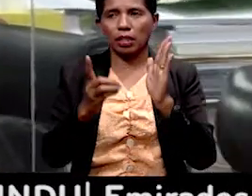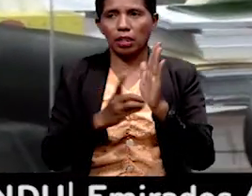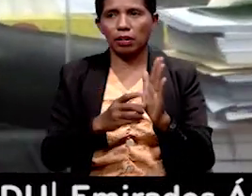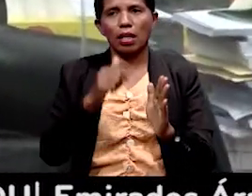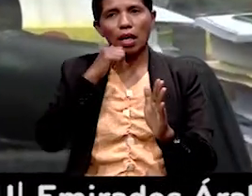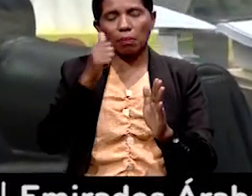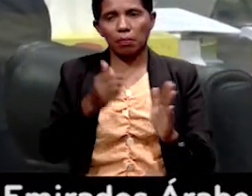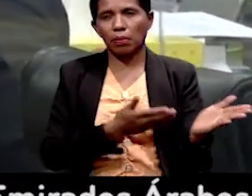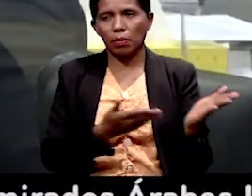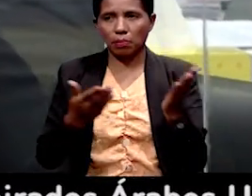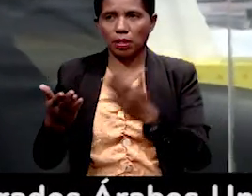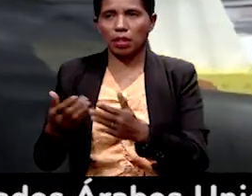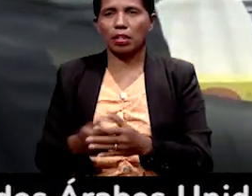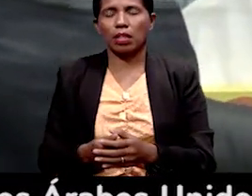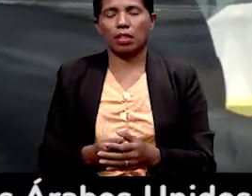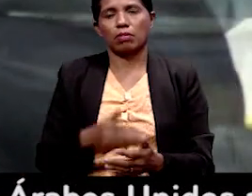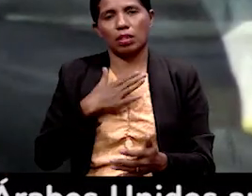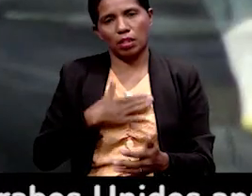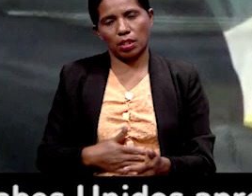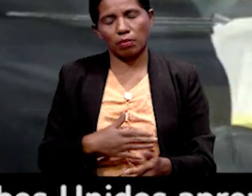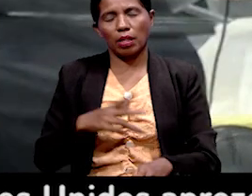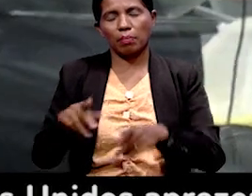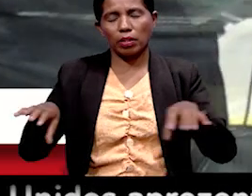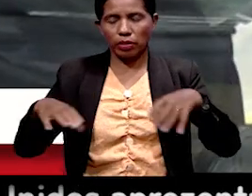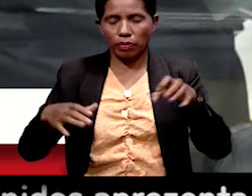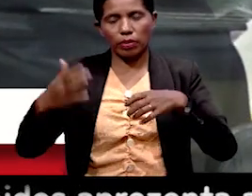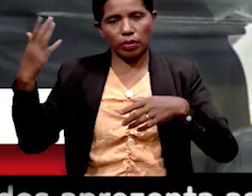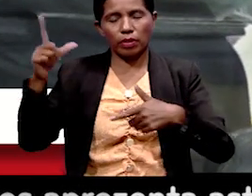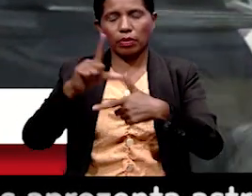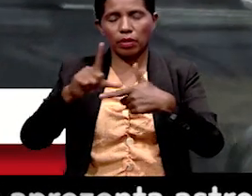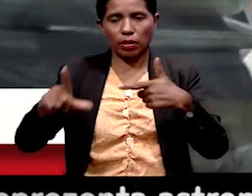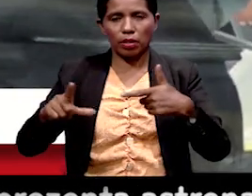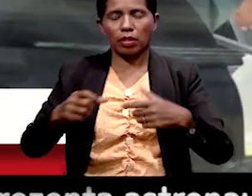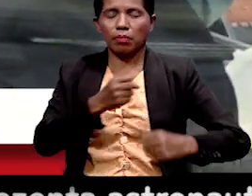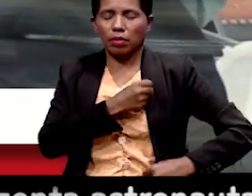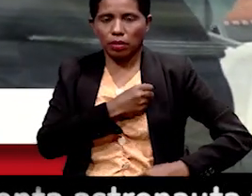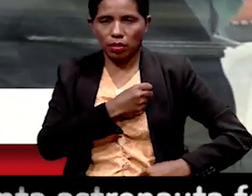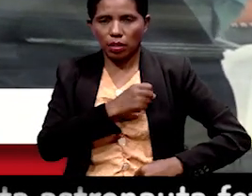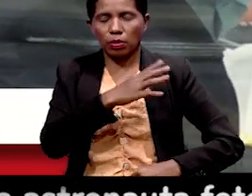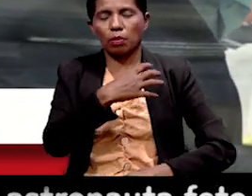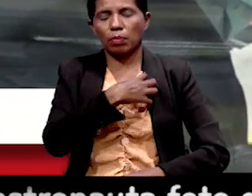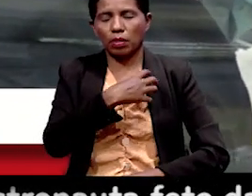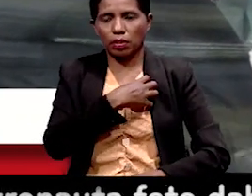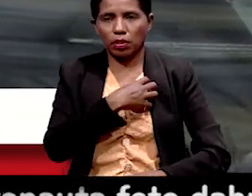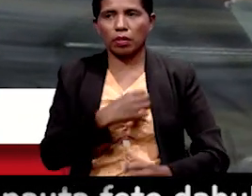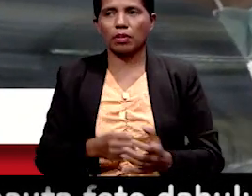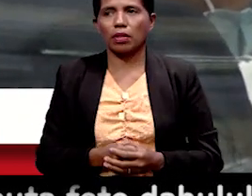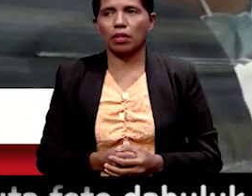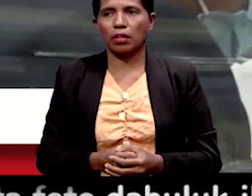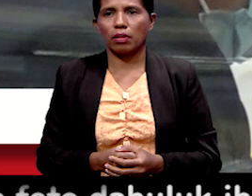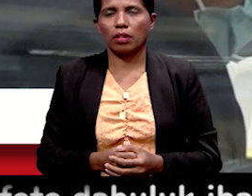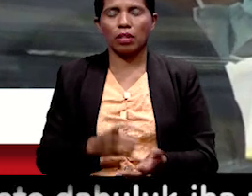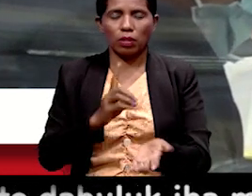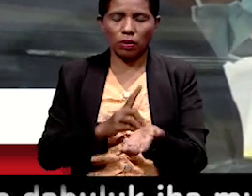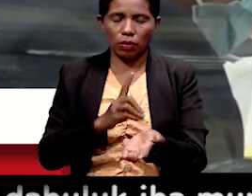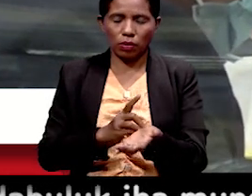macunhatam, coitado, frontline Sira. Halana fati mi servisu ba pentel e fletel no mos ba pessoal saúde